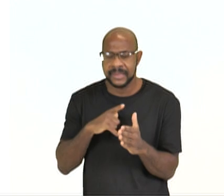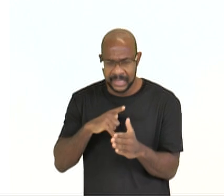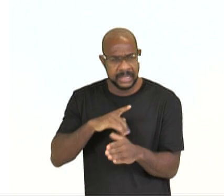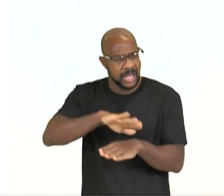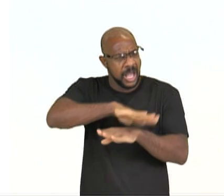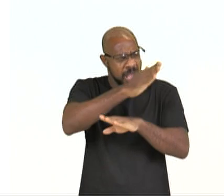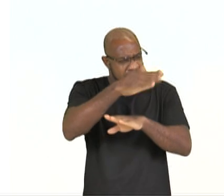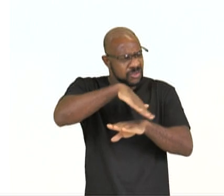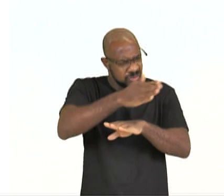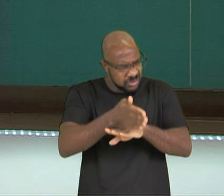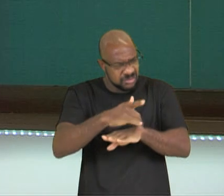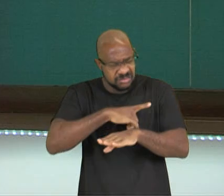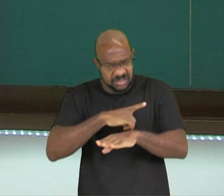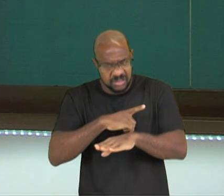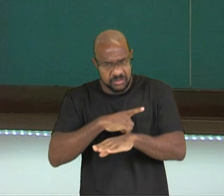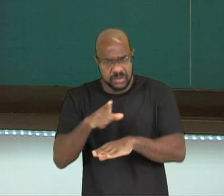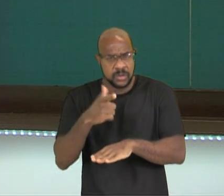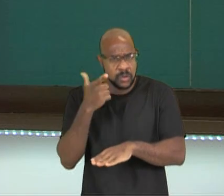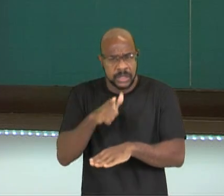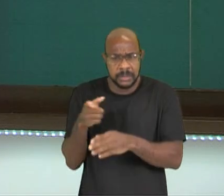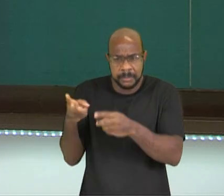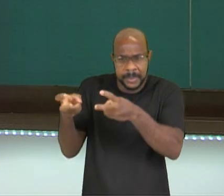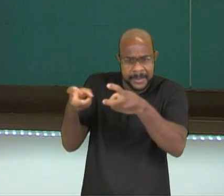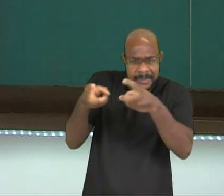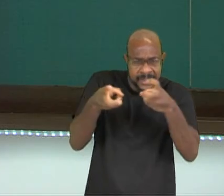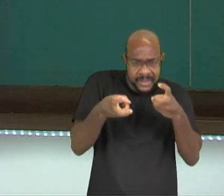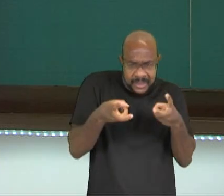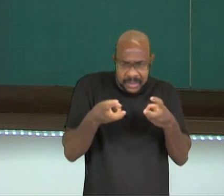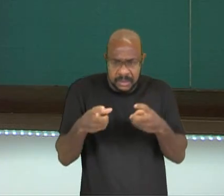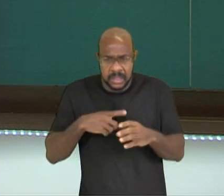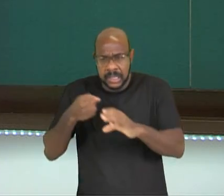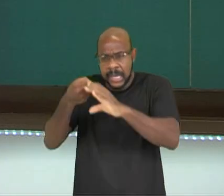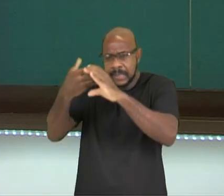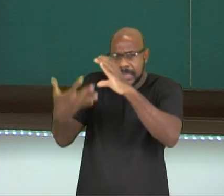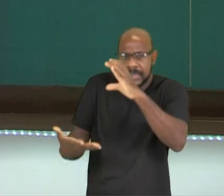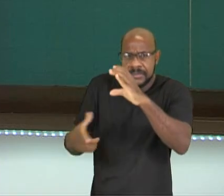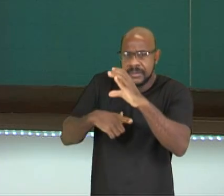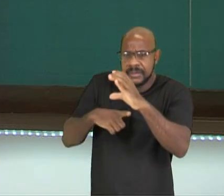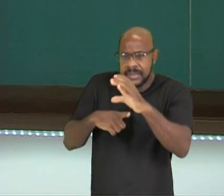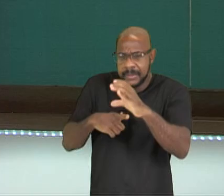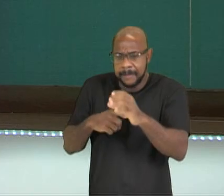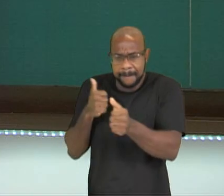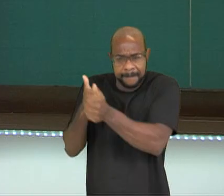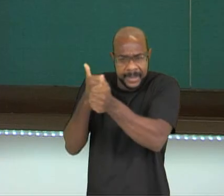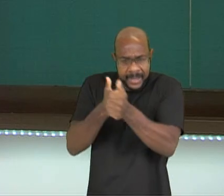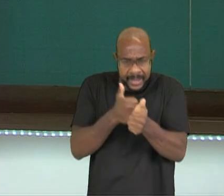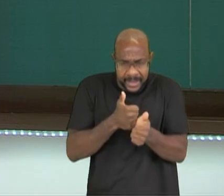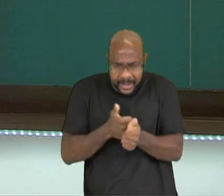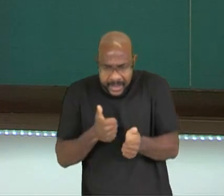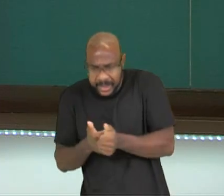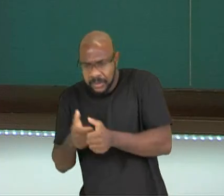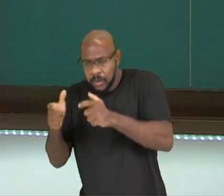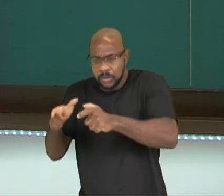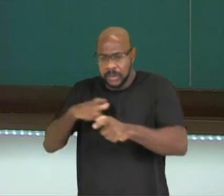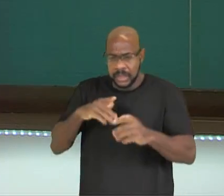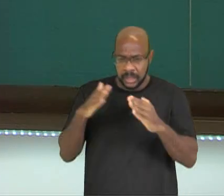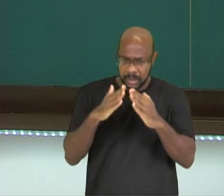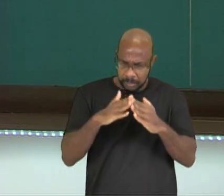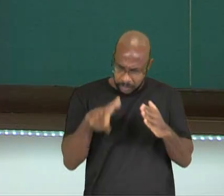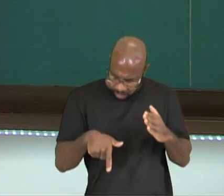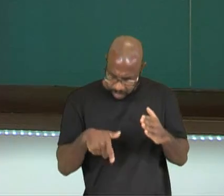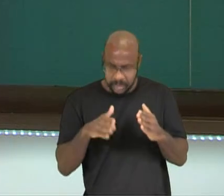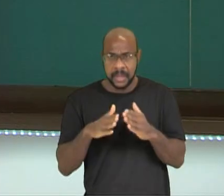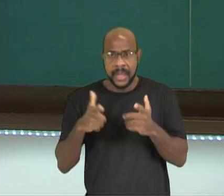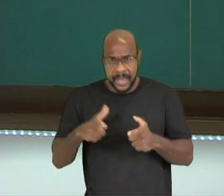morros? Você consegue observar que características que tem no entorno ou onde você está, onde você mora?